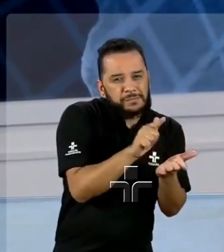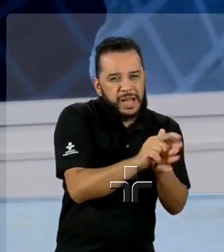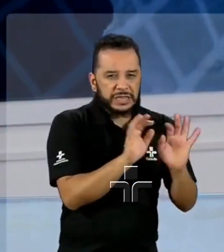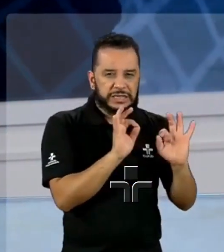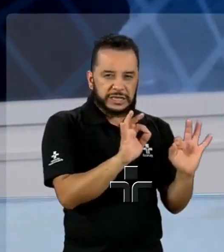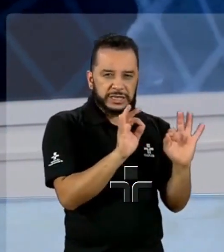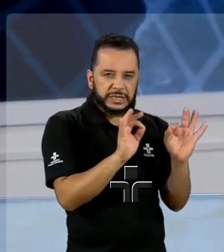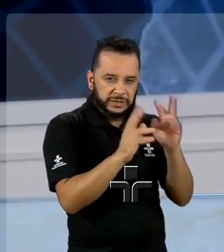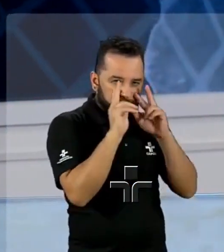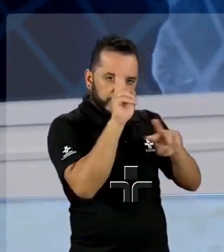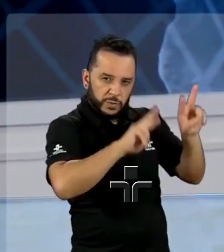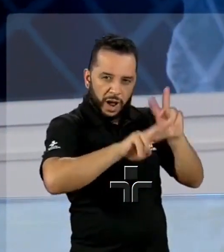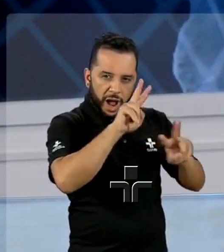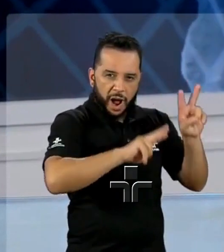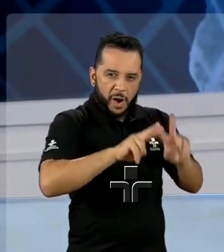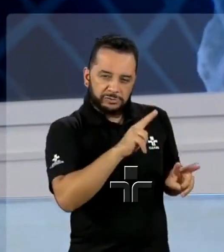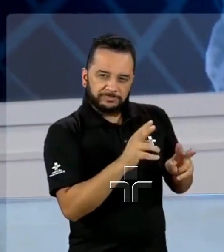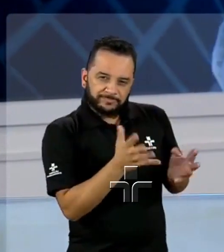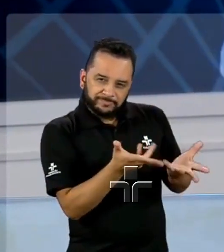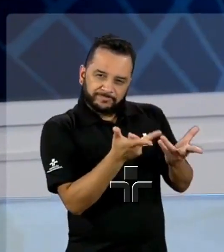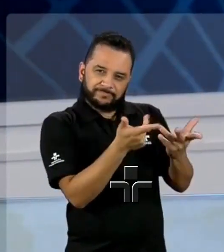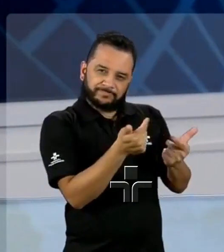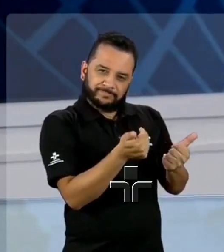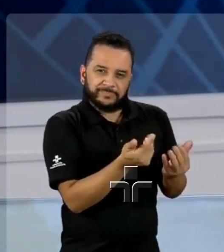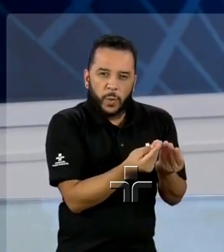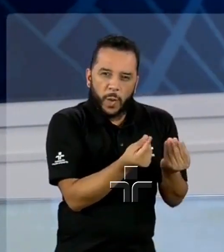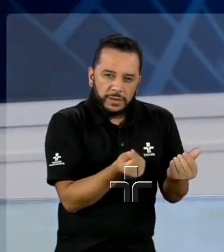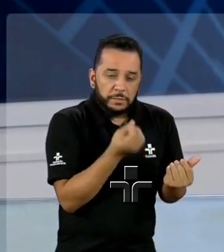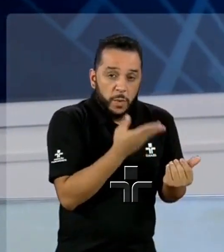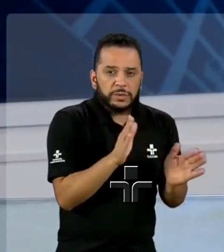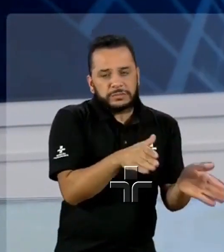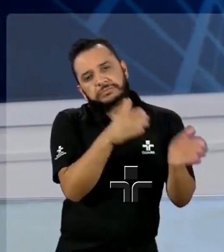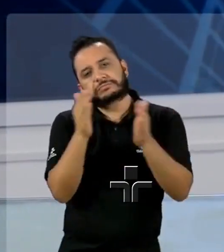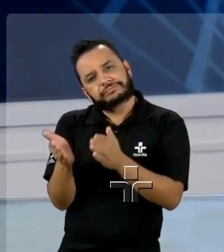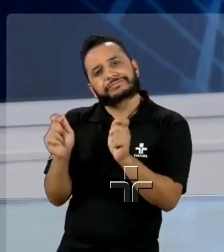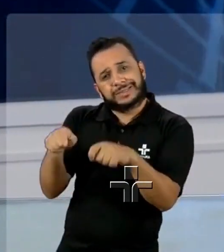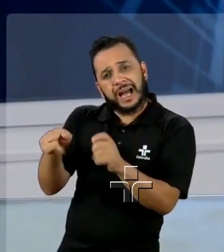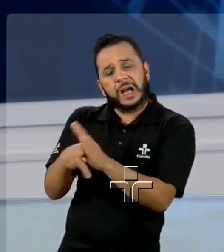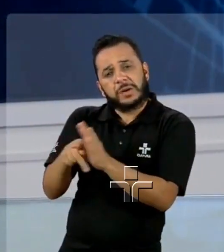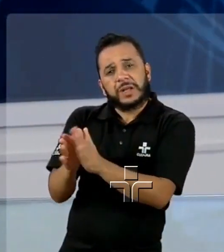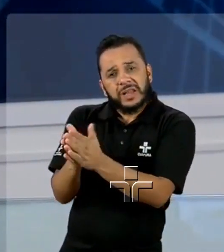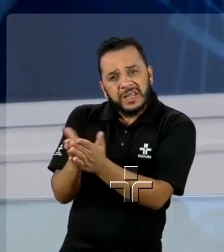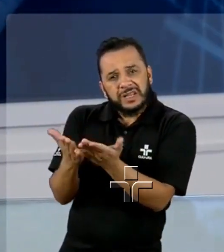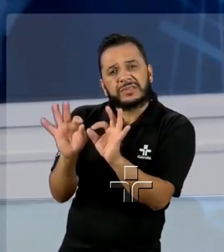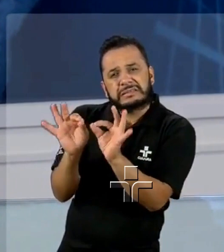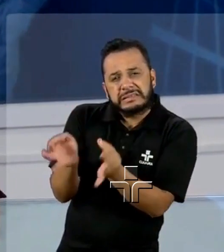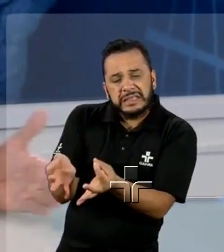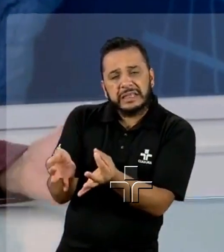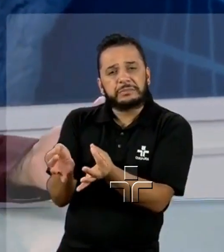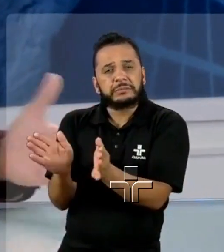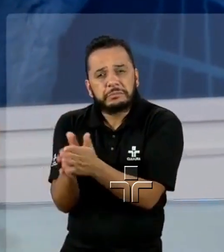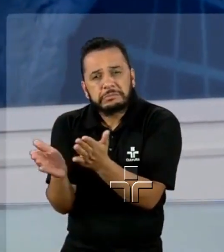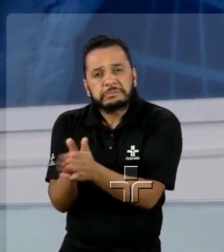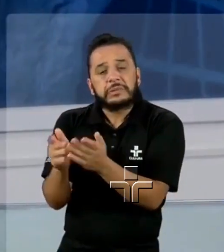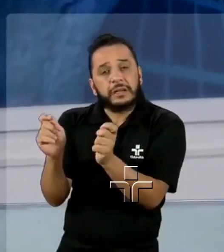esteticamente sofisticados que podem, de repente, custar mais caro, mas, ao mesmo tempo, você pode ter coleções de livros que são feitos de forma mais barata e